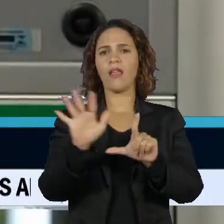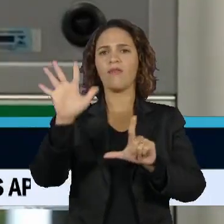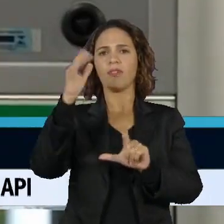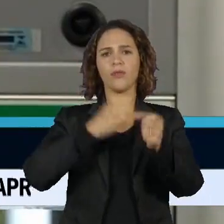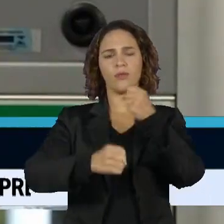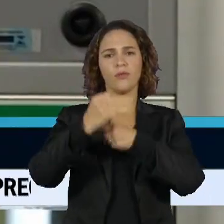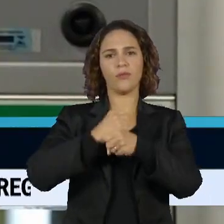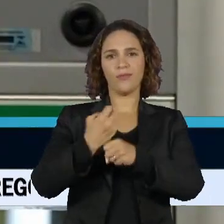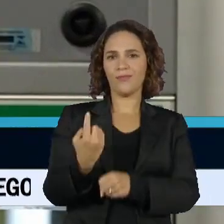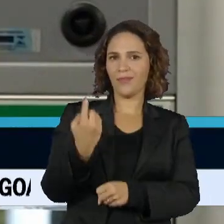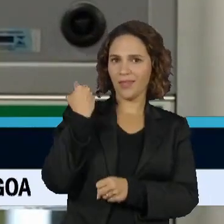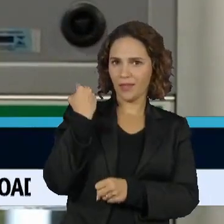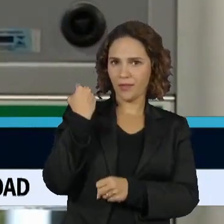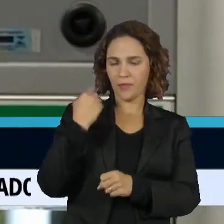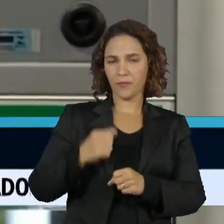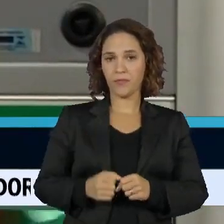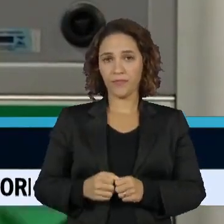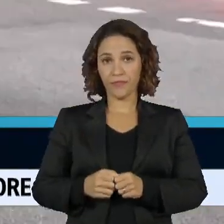passado,